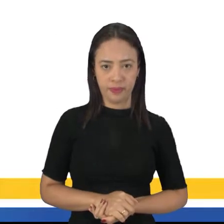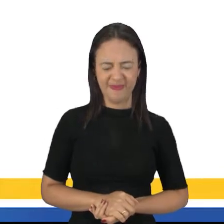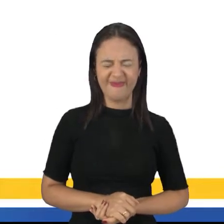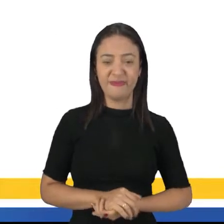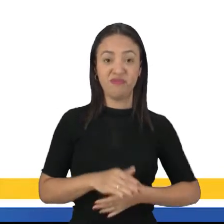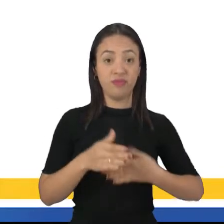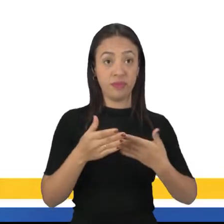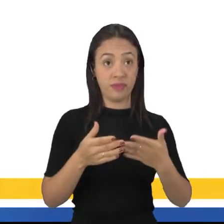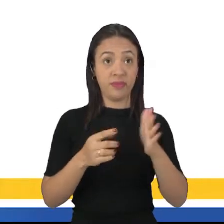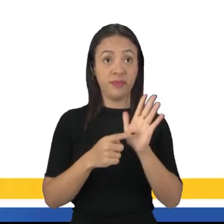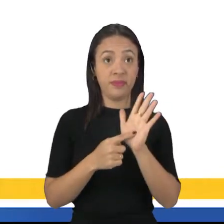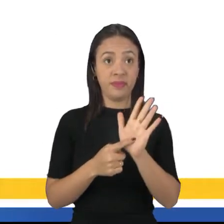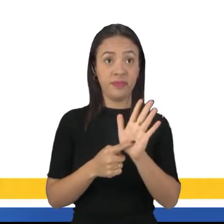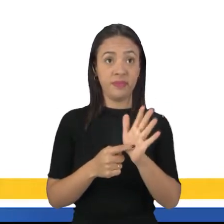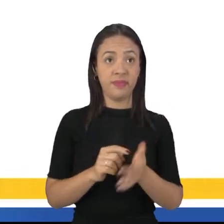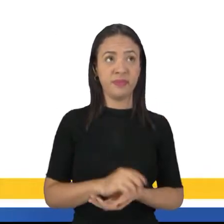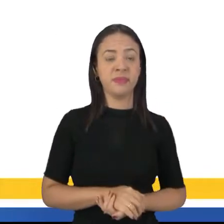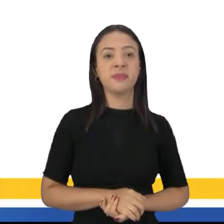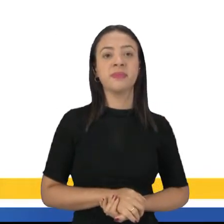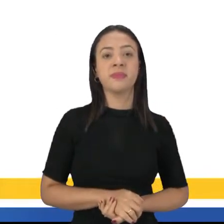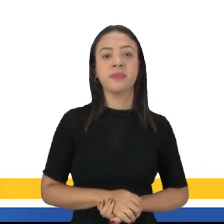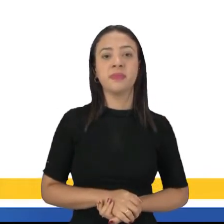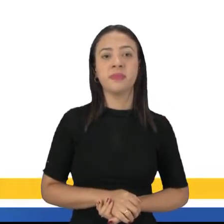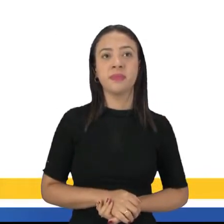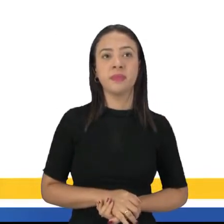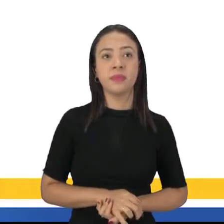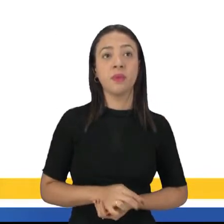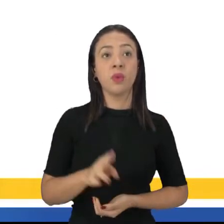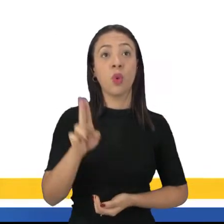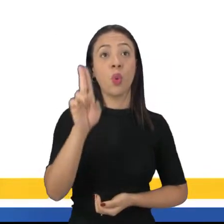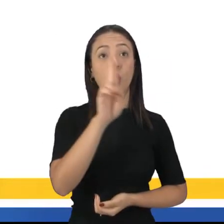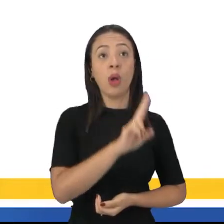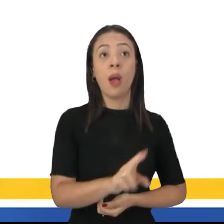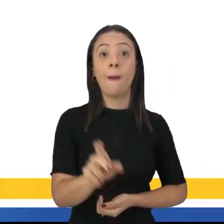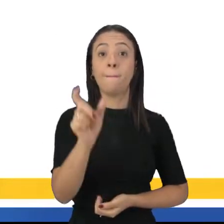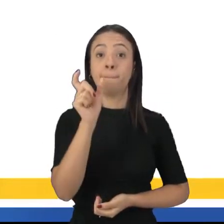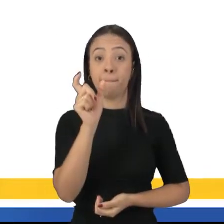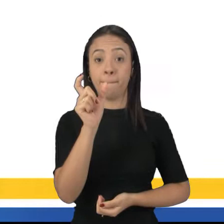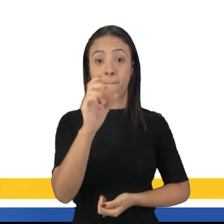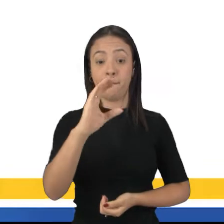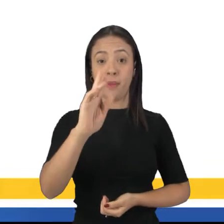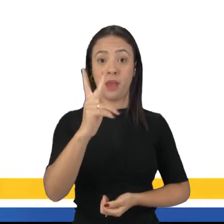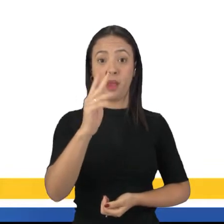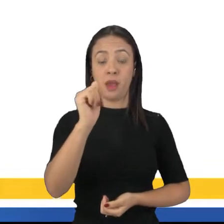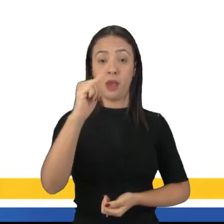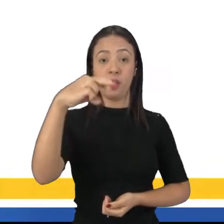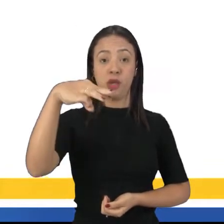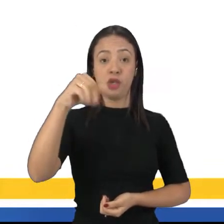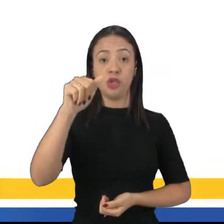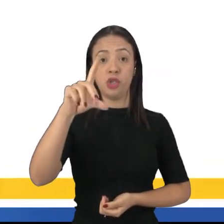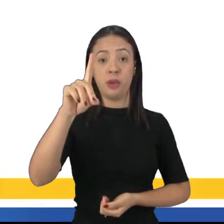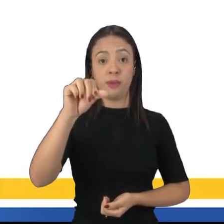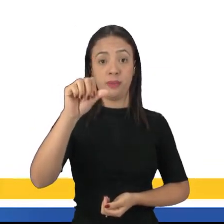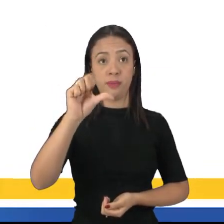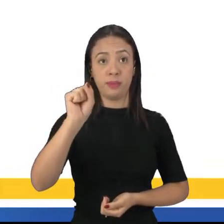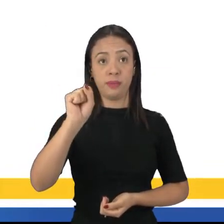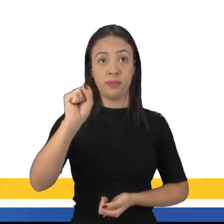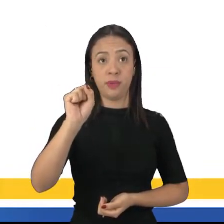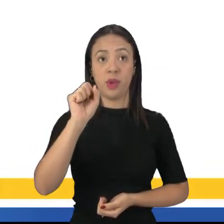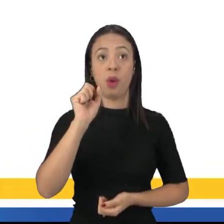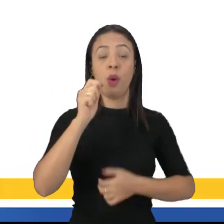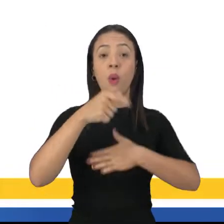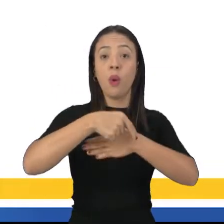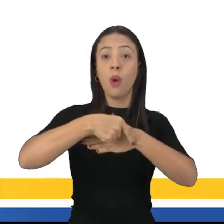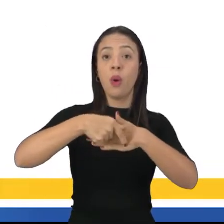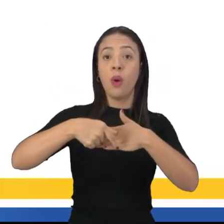Então, eis aí a questão. Porque ao utilizar a palavra chamadas aí, antes de ciências sociais, o autor do